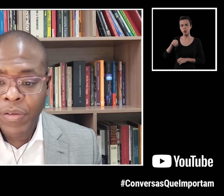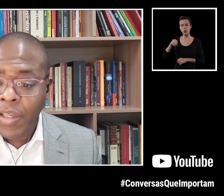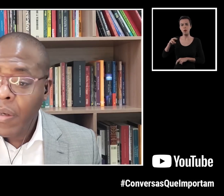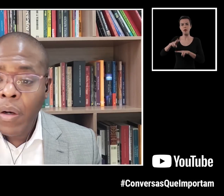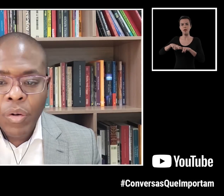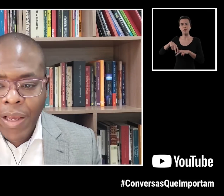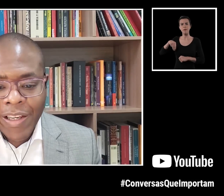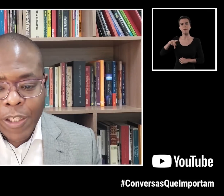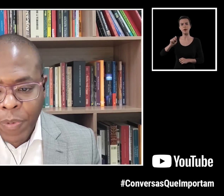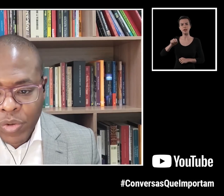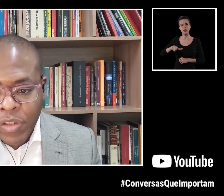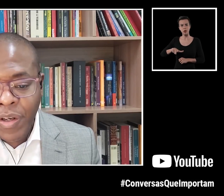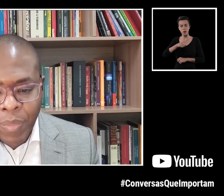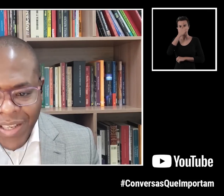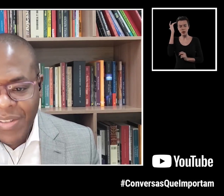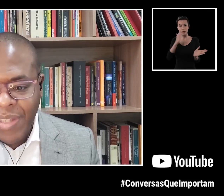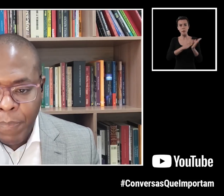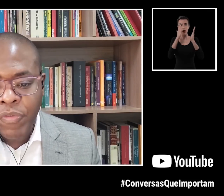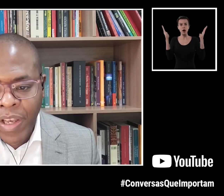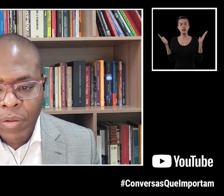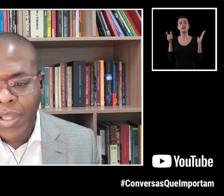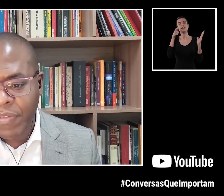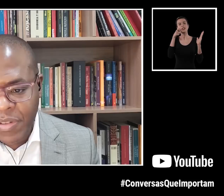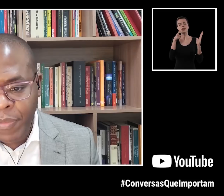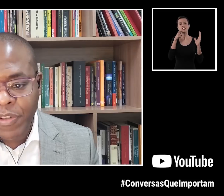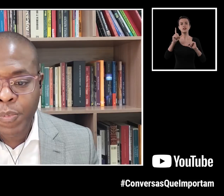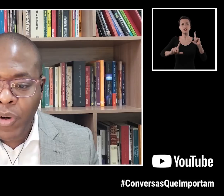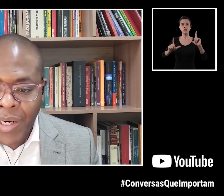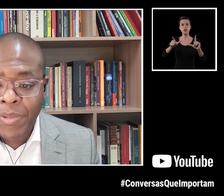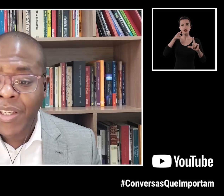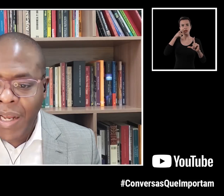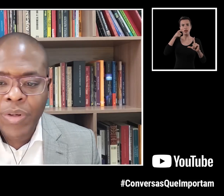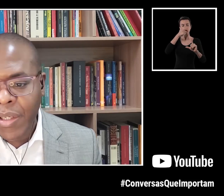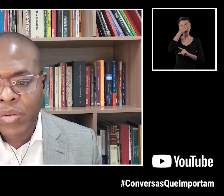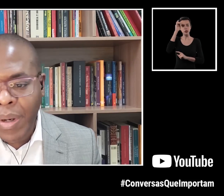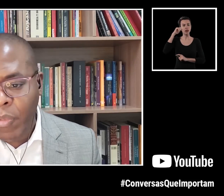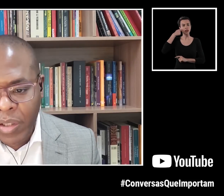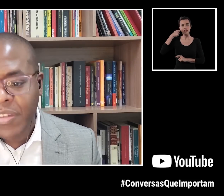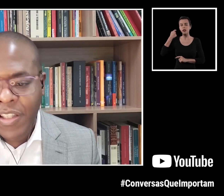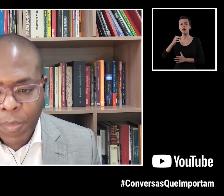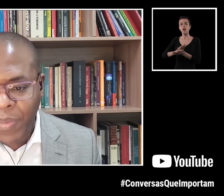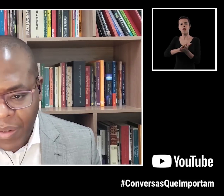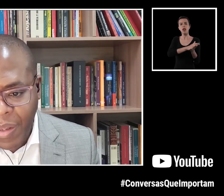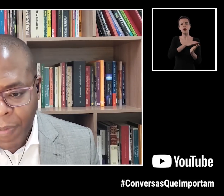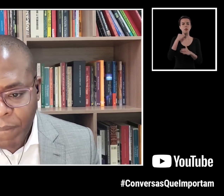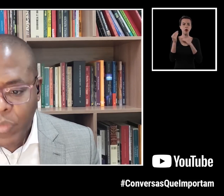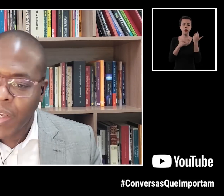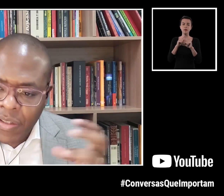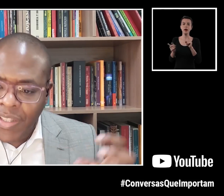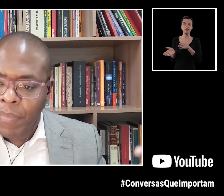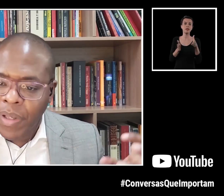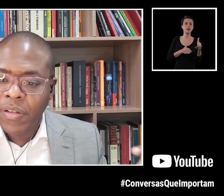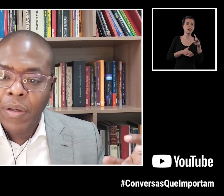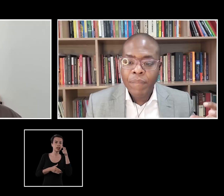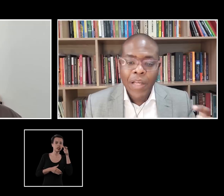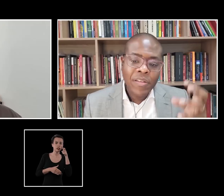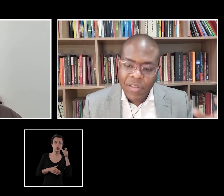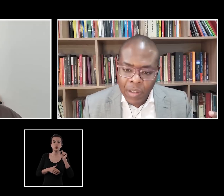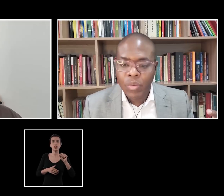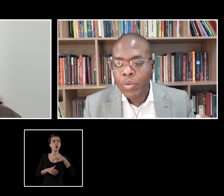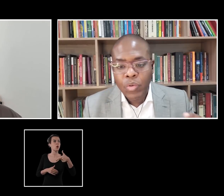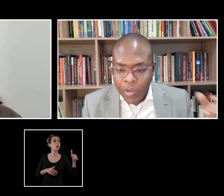Falou assim, as pessoas ficam mais tempo vendo televisão, esses programas que naturalizam a morte de gente preta do que necessariamente